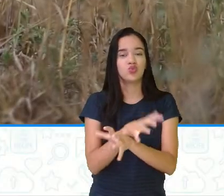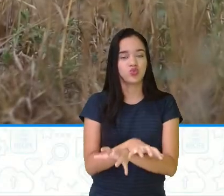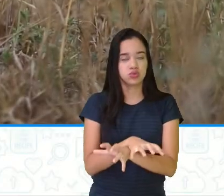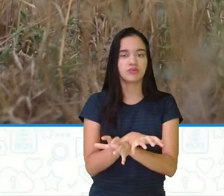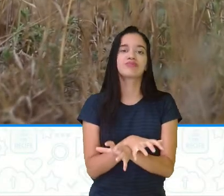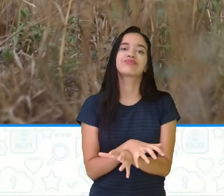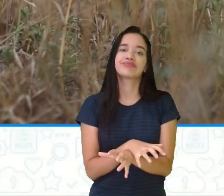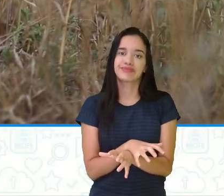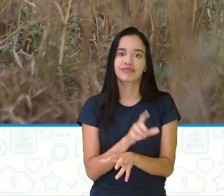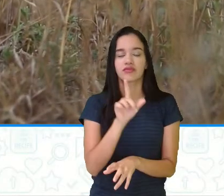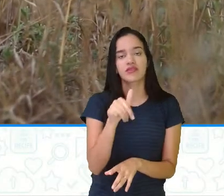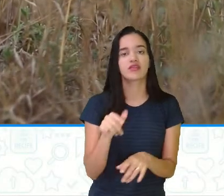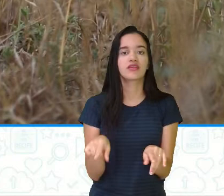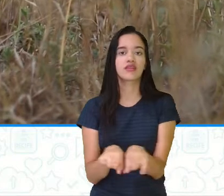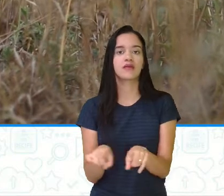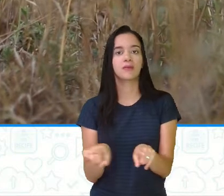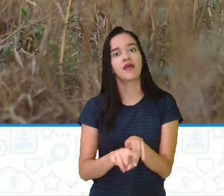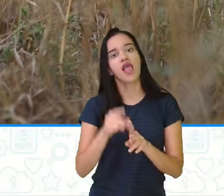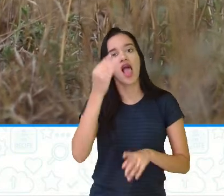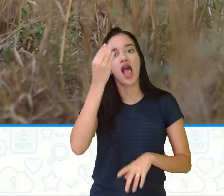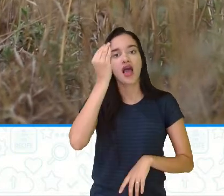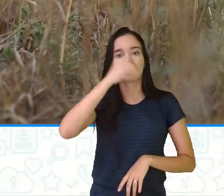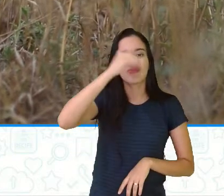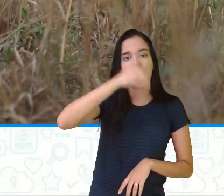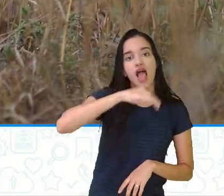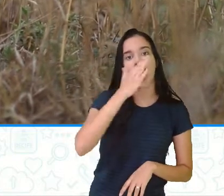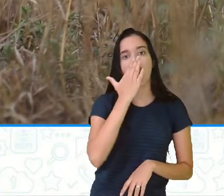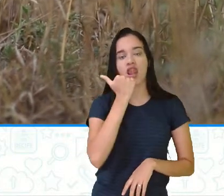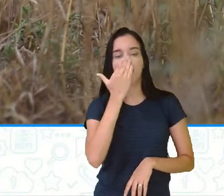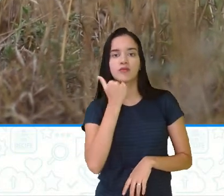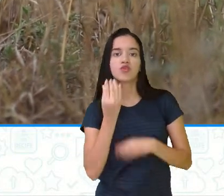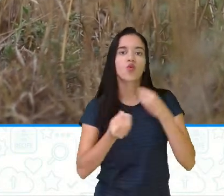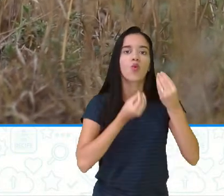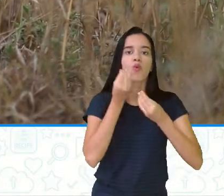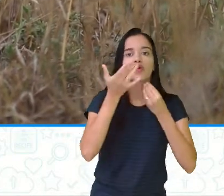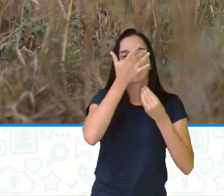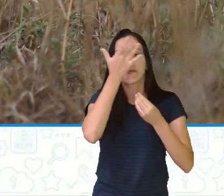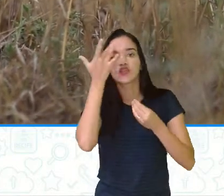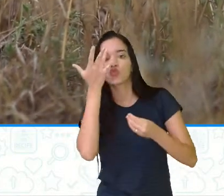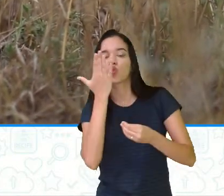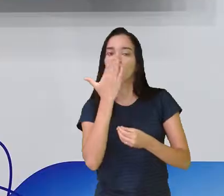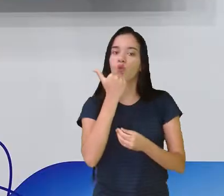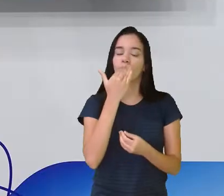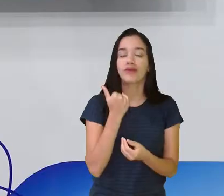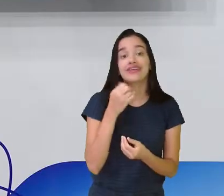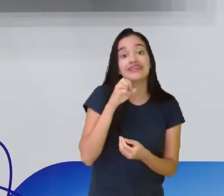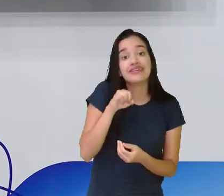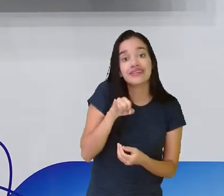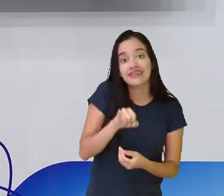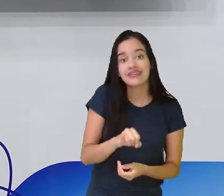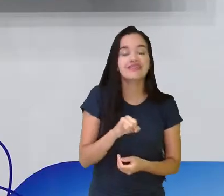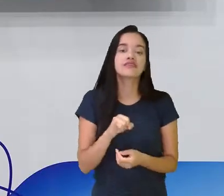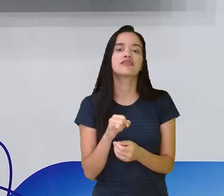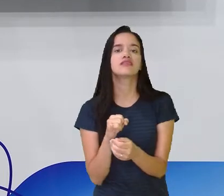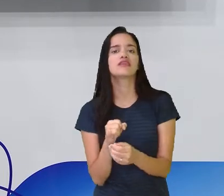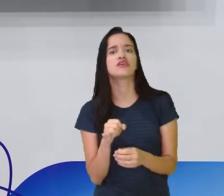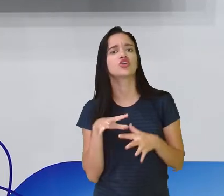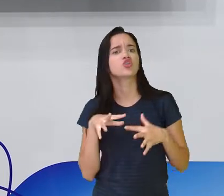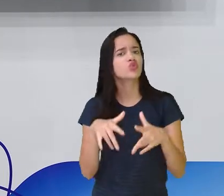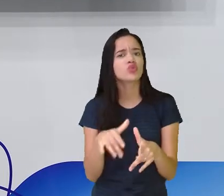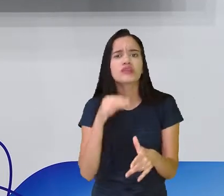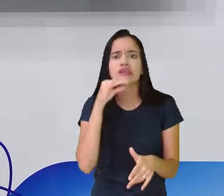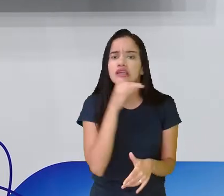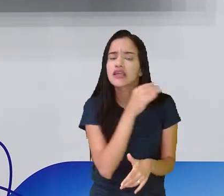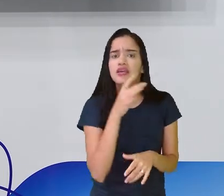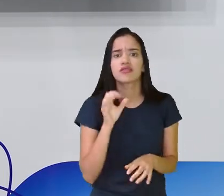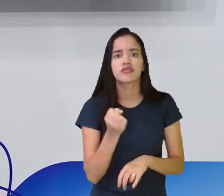isso vai afetar diretamente a alimentação do globo. Como é que as pessoas vão se alimentar? Se está tudo tão quente, a planta